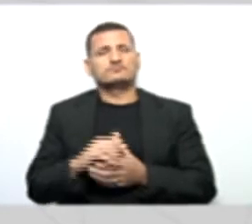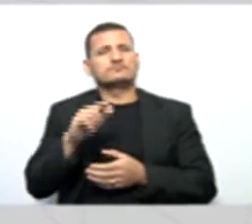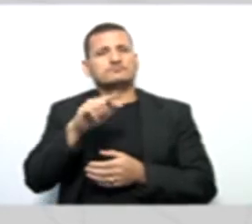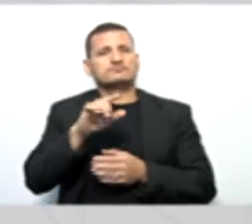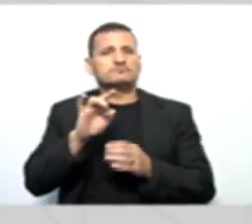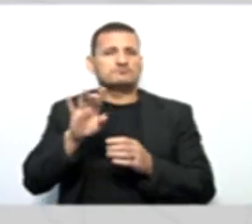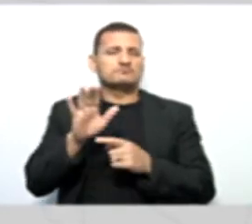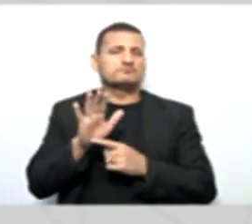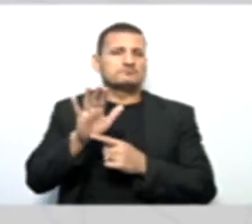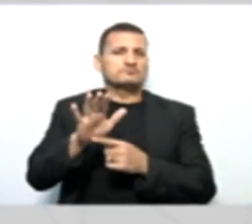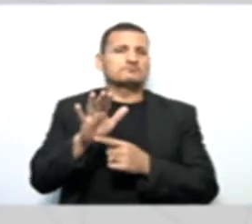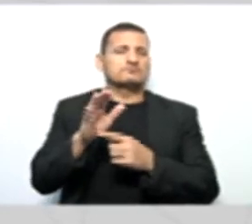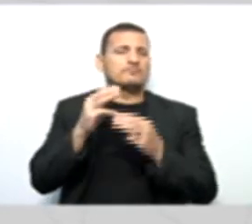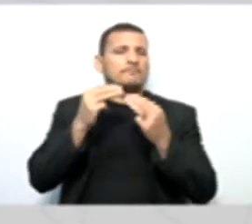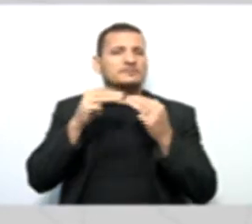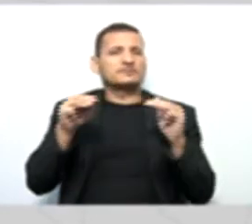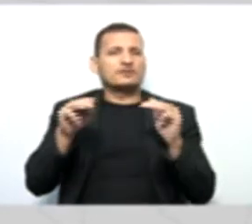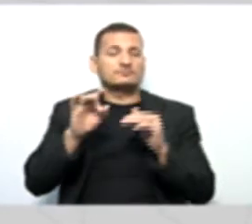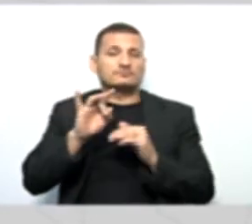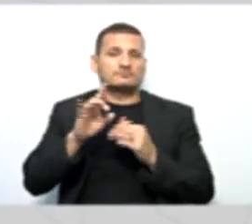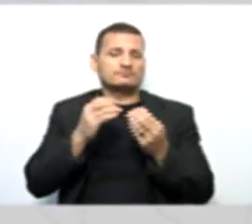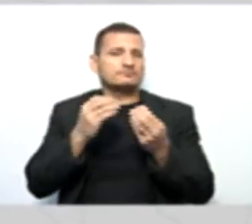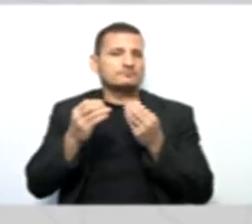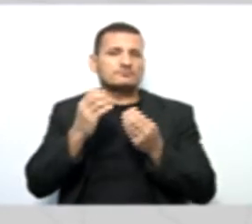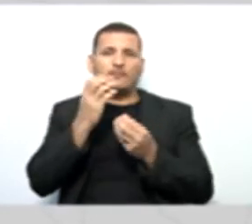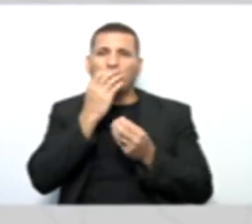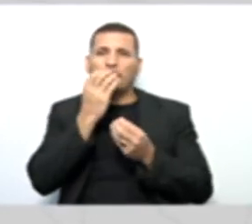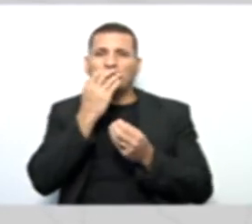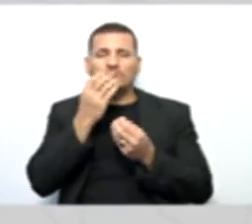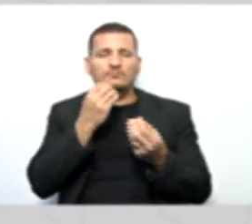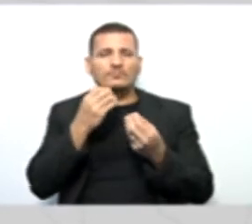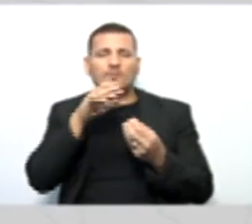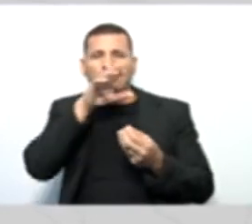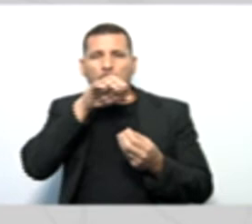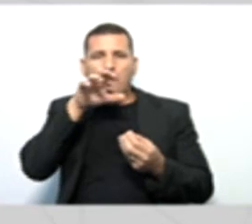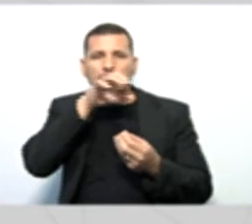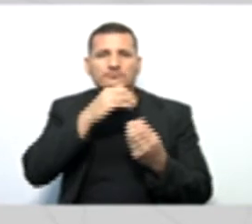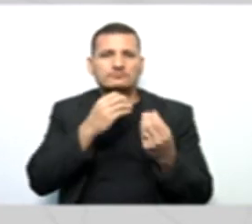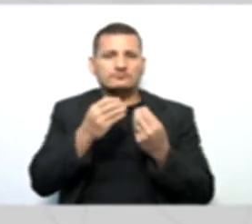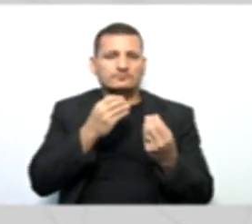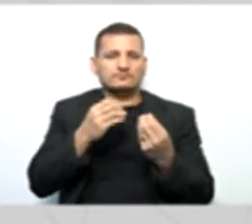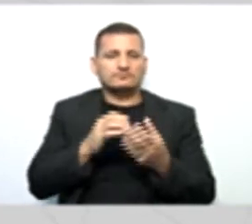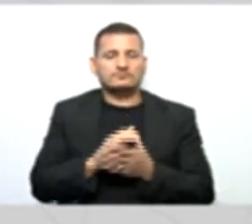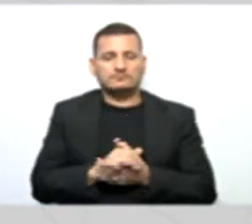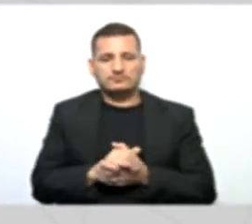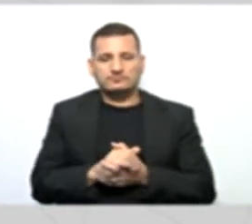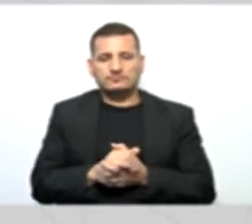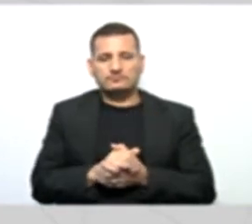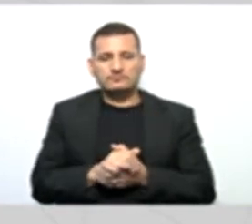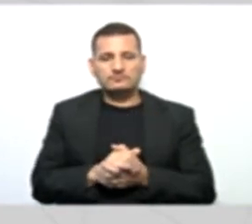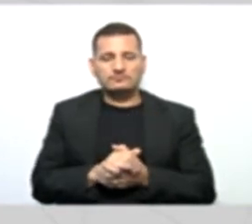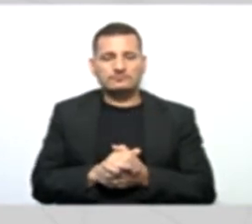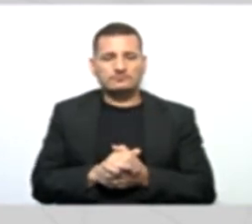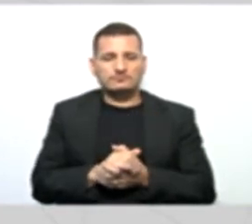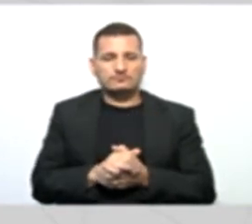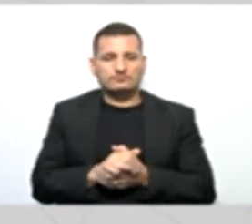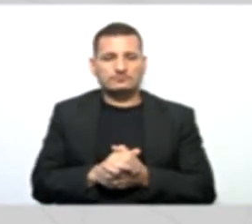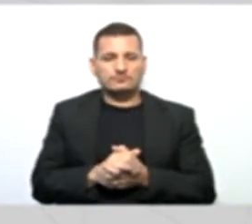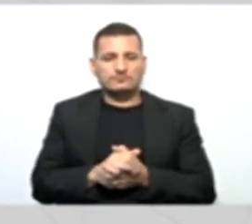mostrar uma mensagem aqui como se um cachorro estivesse latindo. Beleza? Vou criar aqui um print.